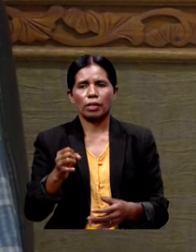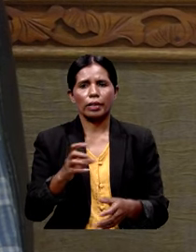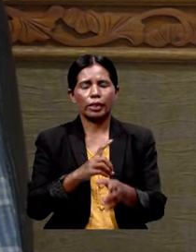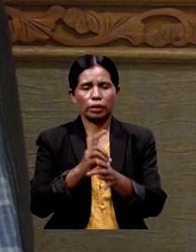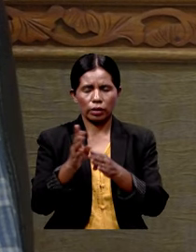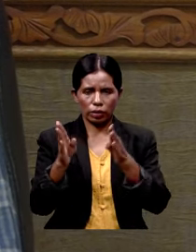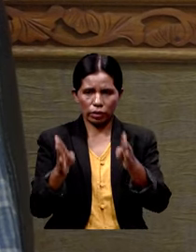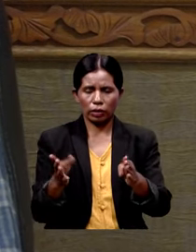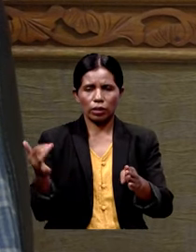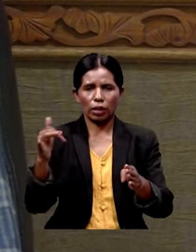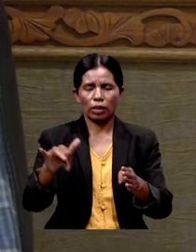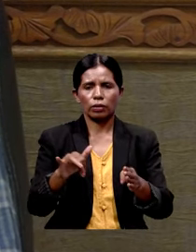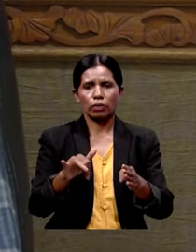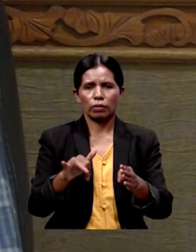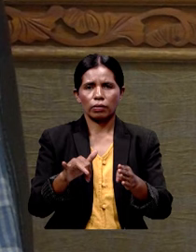dirigente sira ato notifica